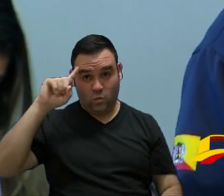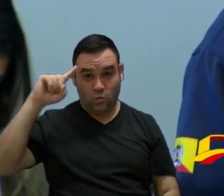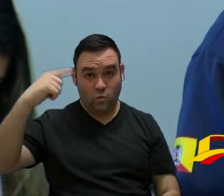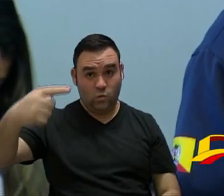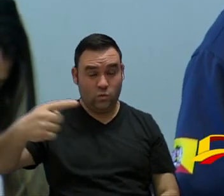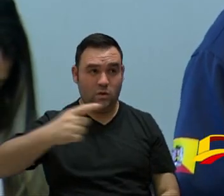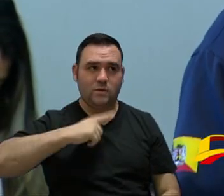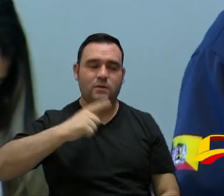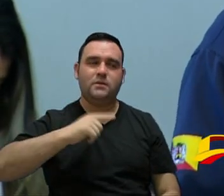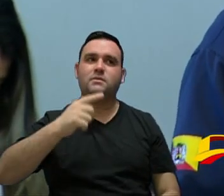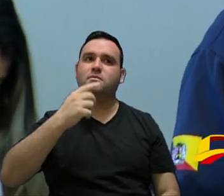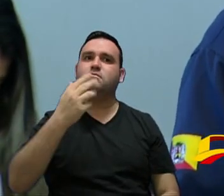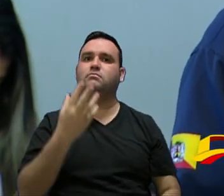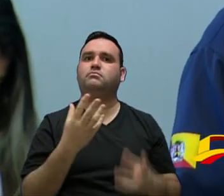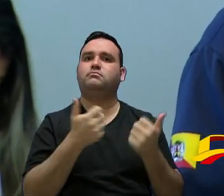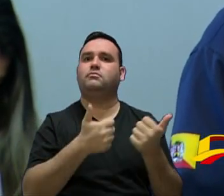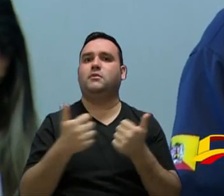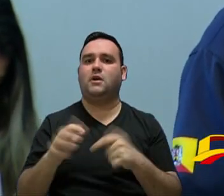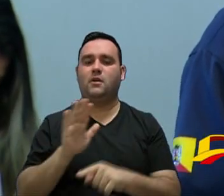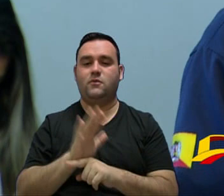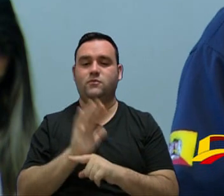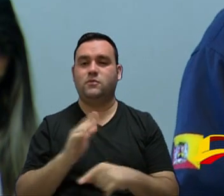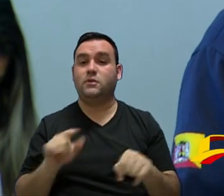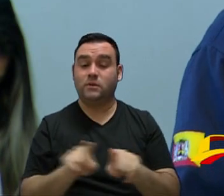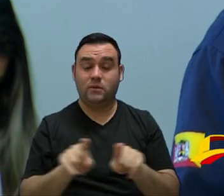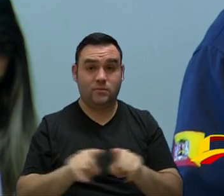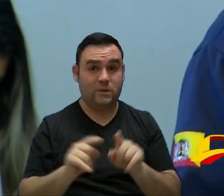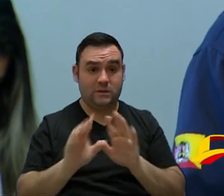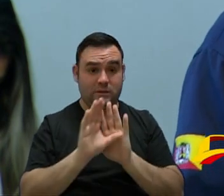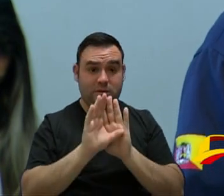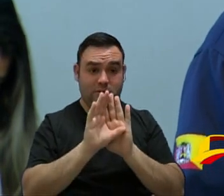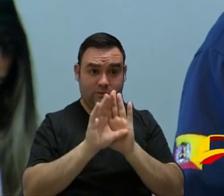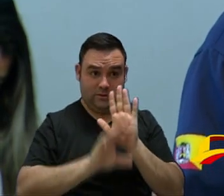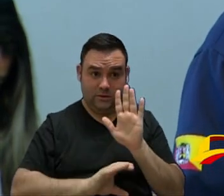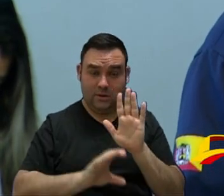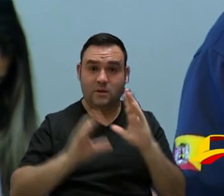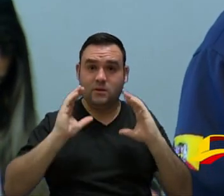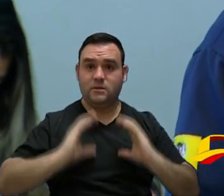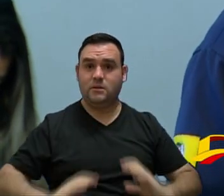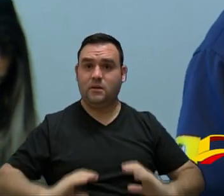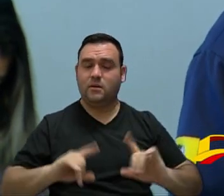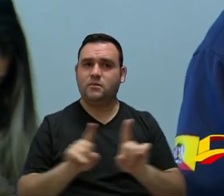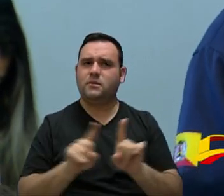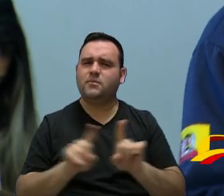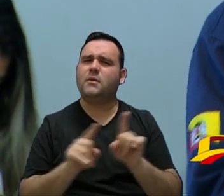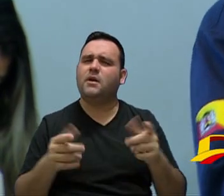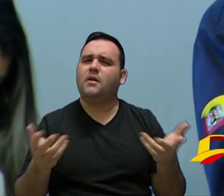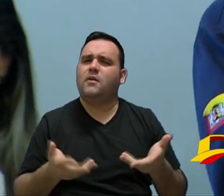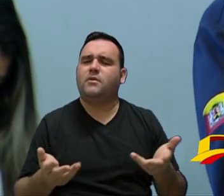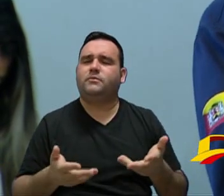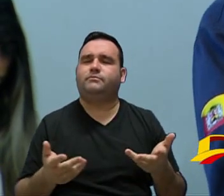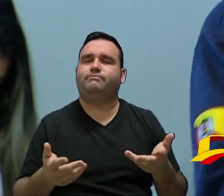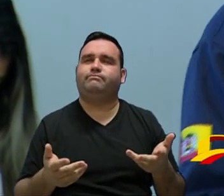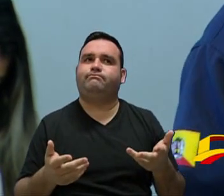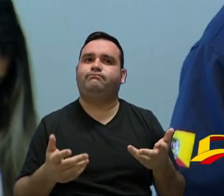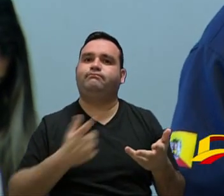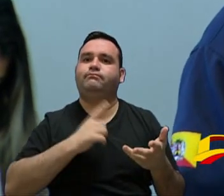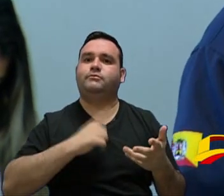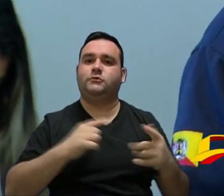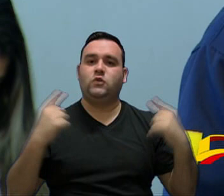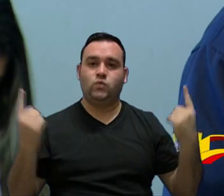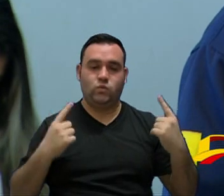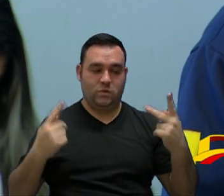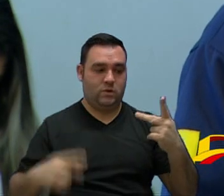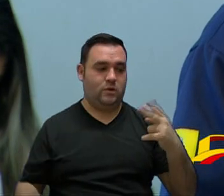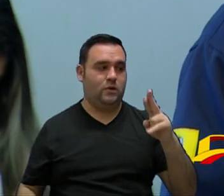diário foi um ganho assim enorme e acredito que o cidadão também né essa parte da das